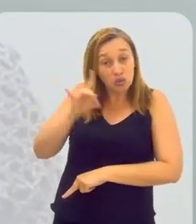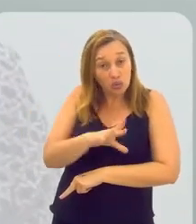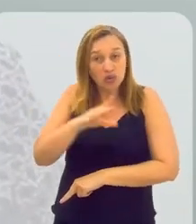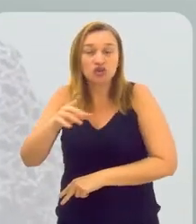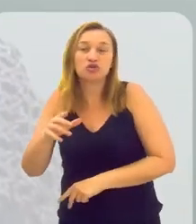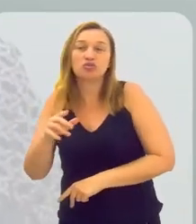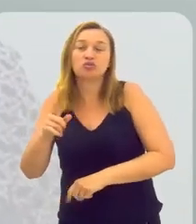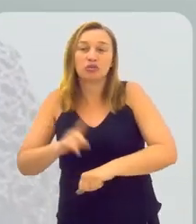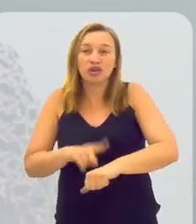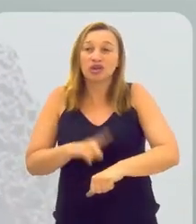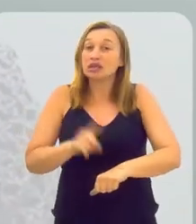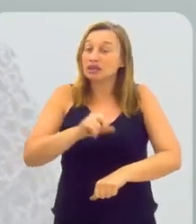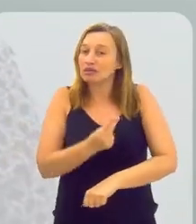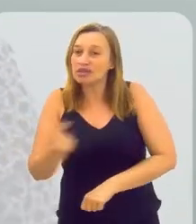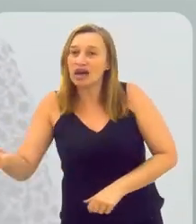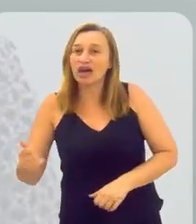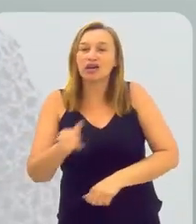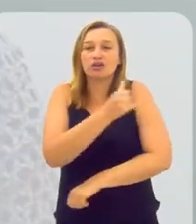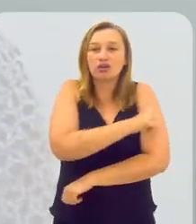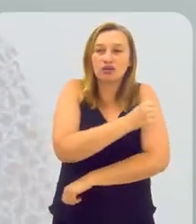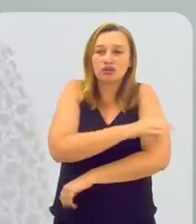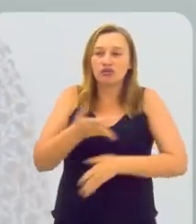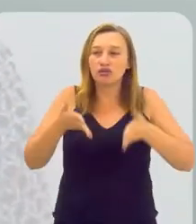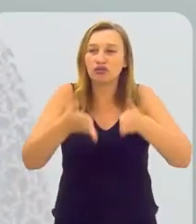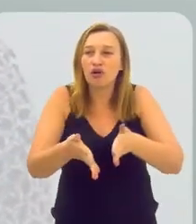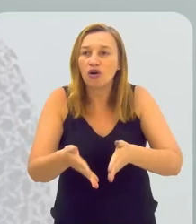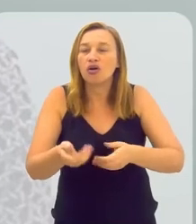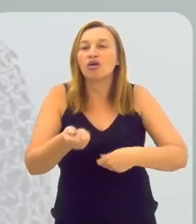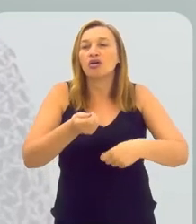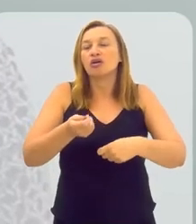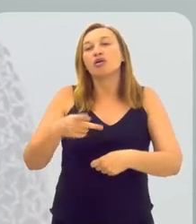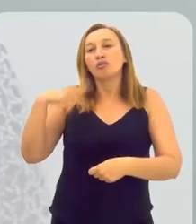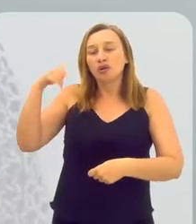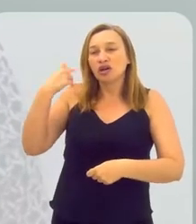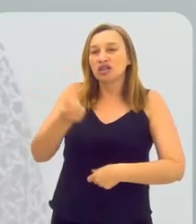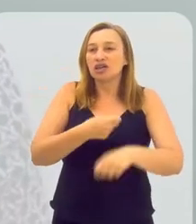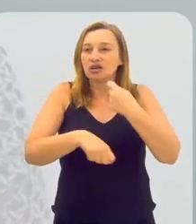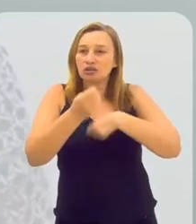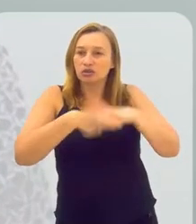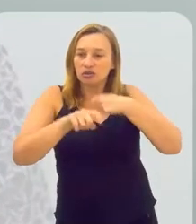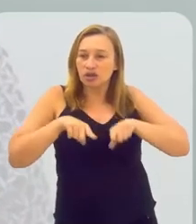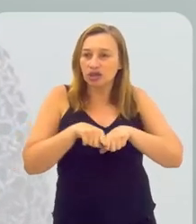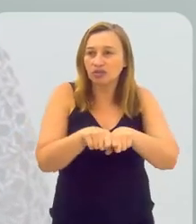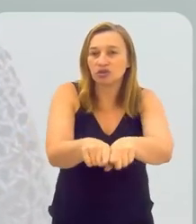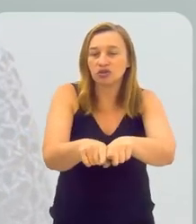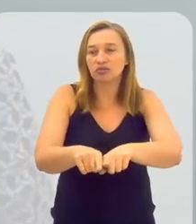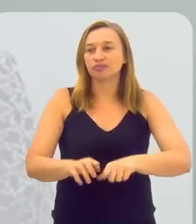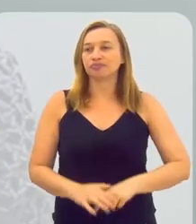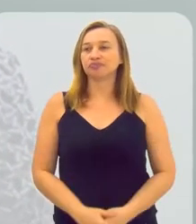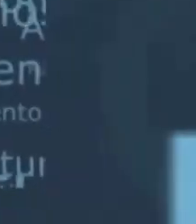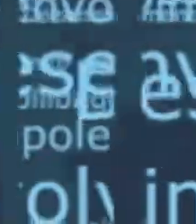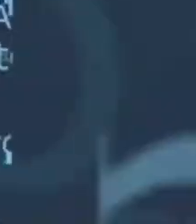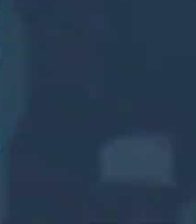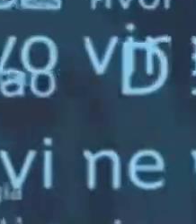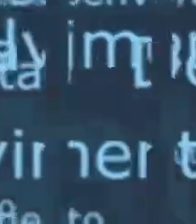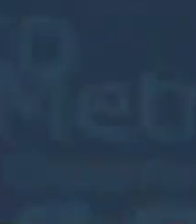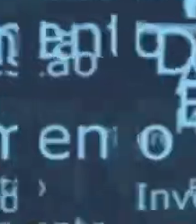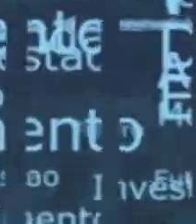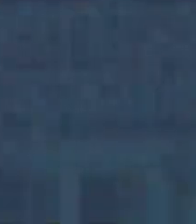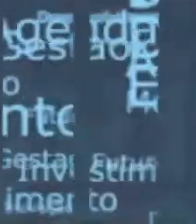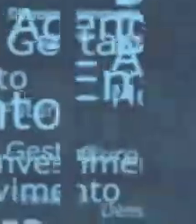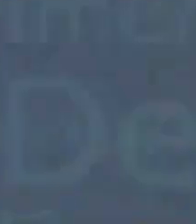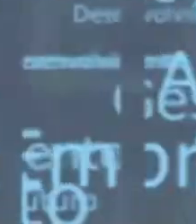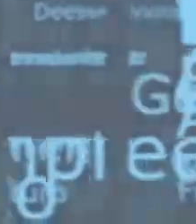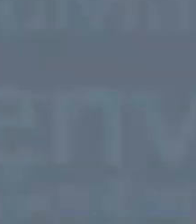que a gente vai falar no último bloco, então não sai daí. Rio em Foco, aqui política e economia caminham juntas.